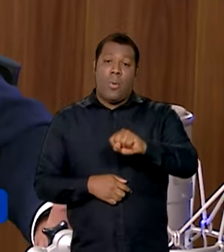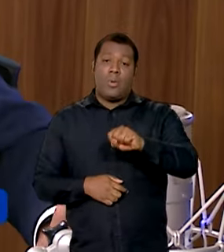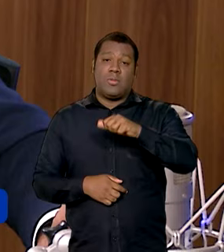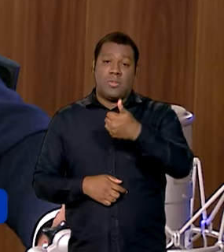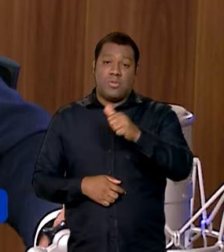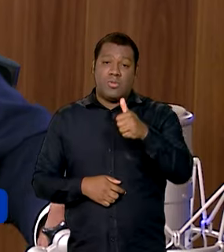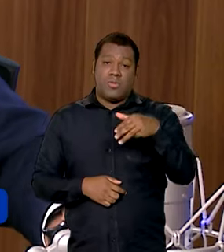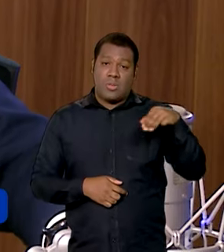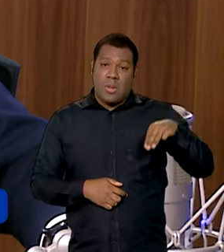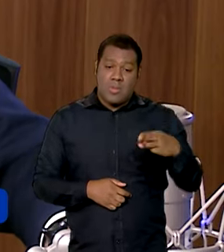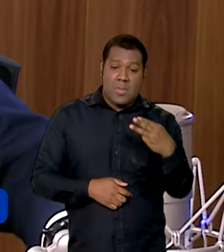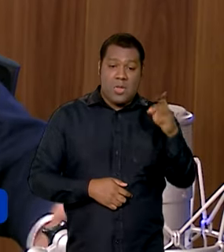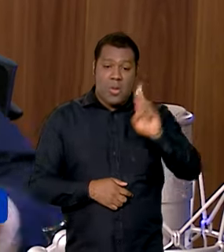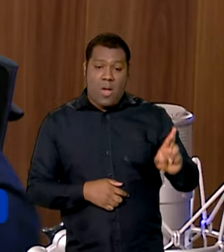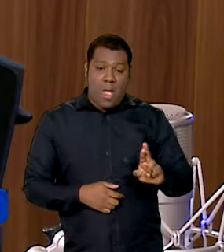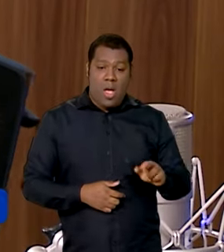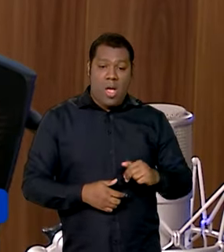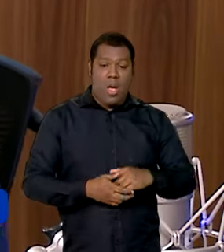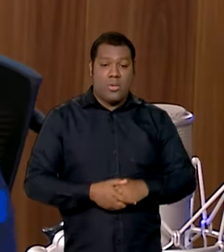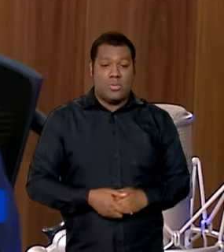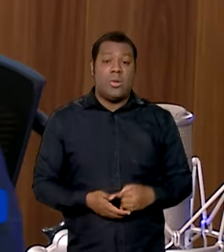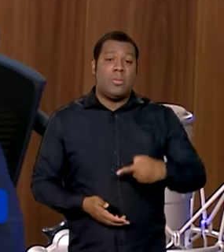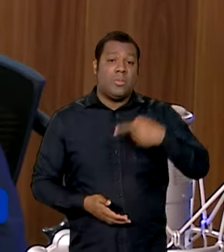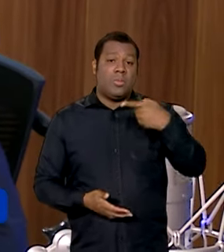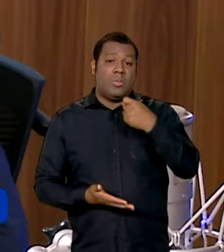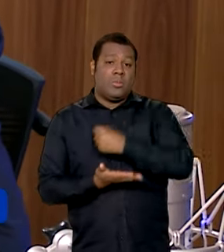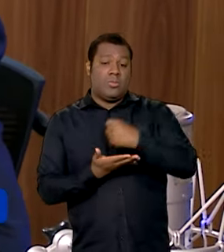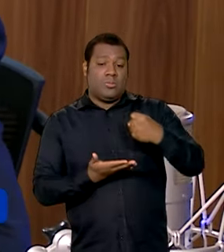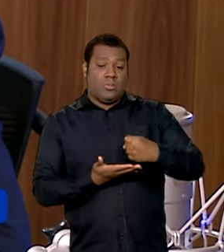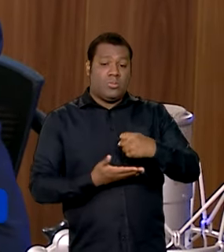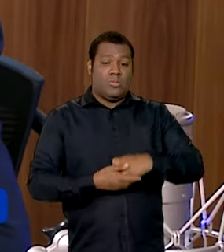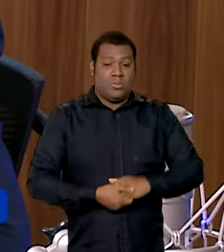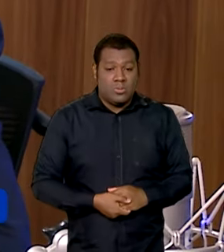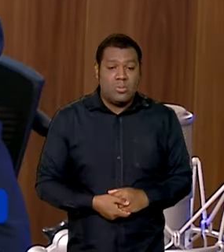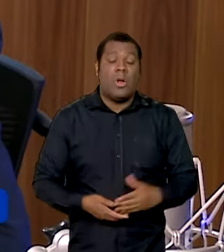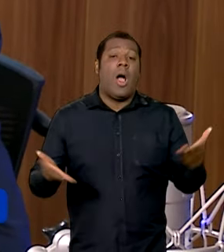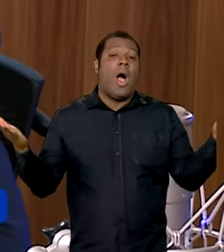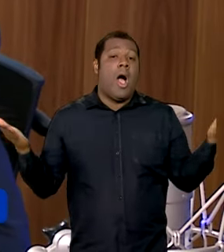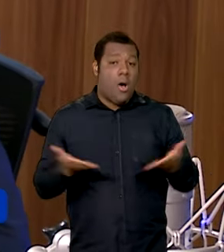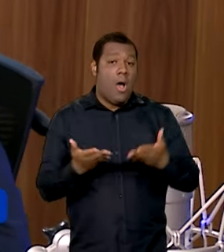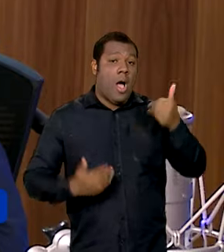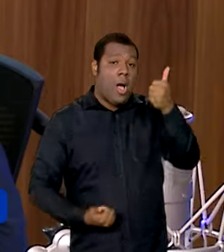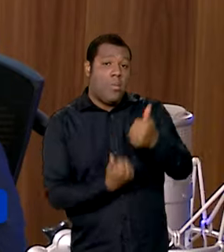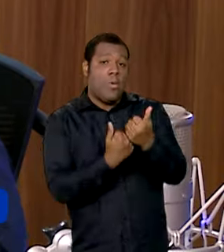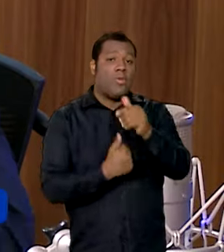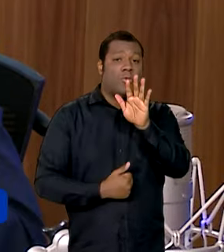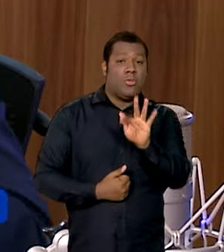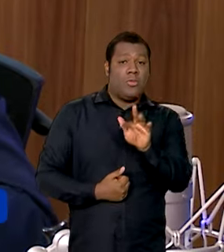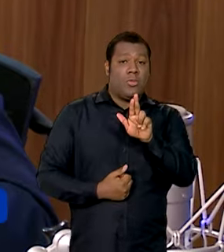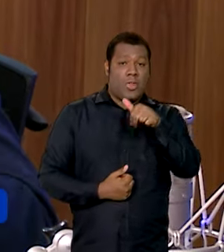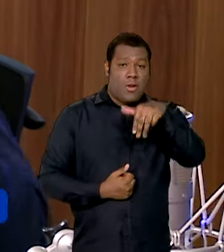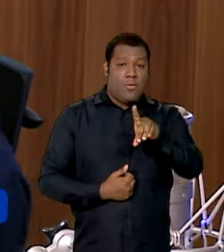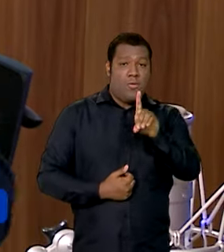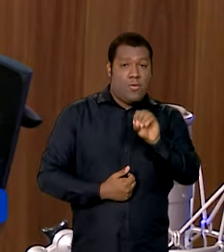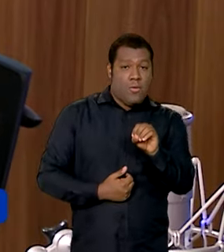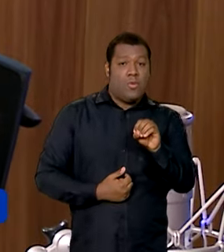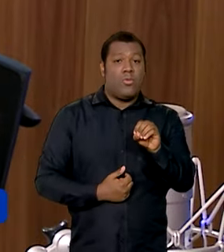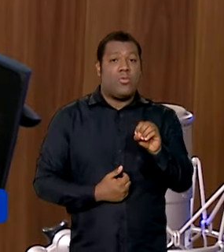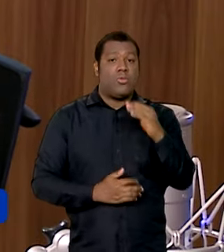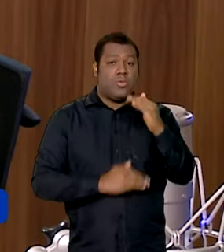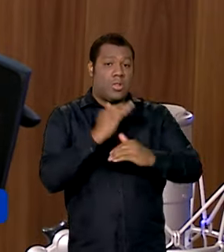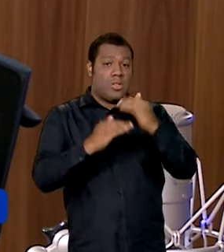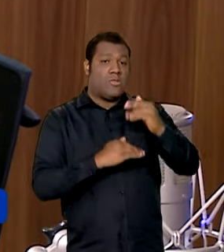para liberar a última parcela do primeiro contrato agora a gente tá reforçando o fundo de desenvolvimento do Nordeste para ter mais